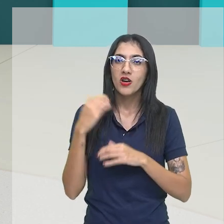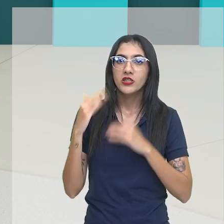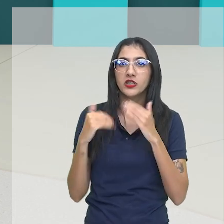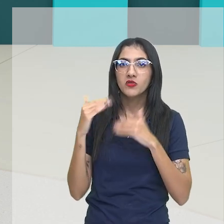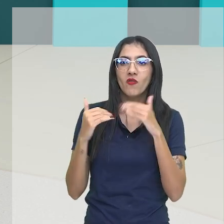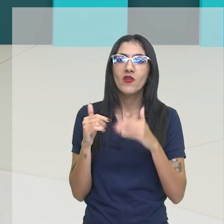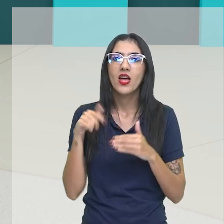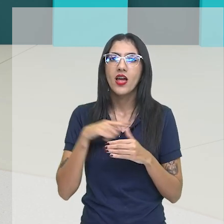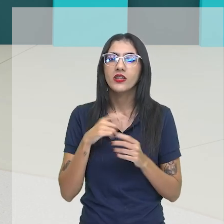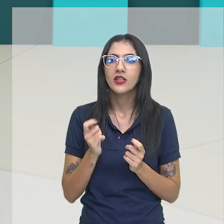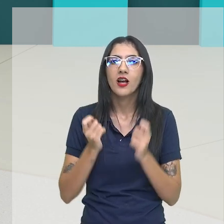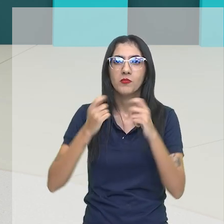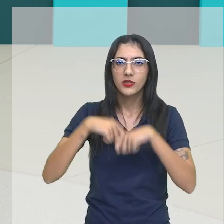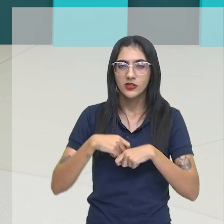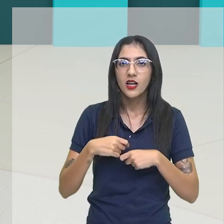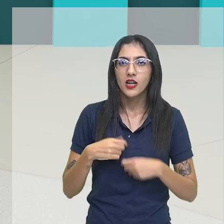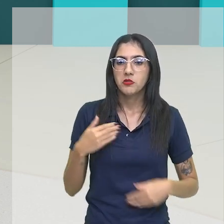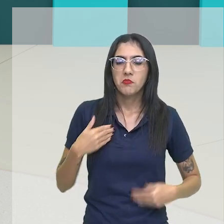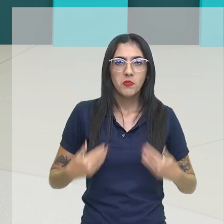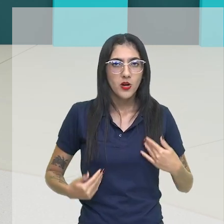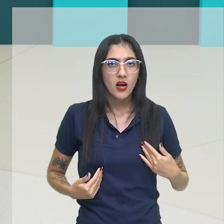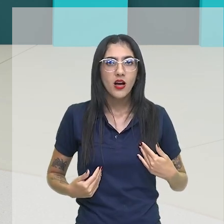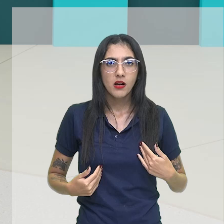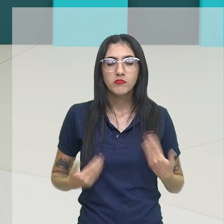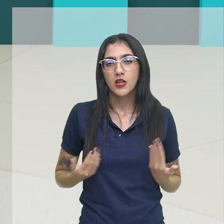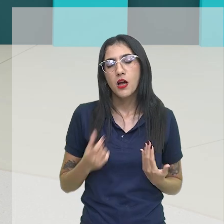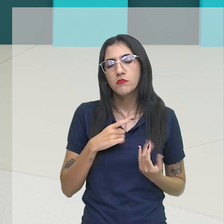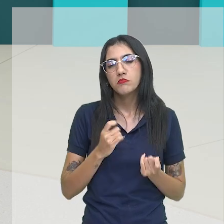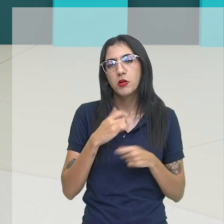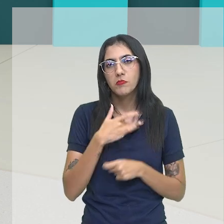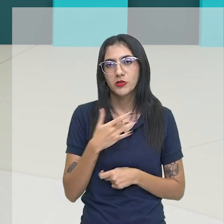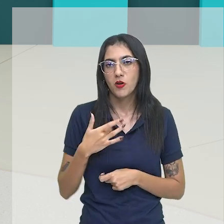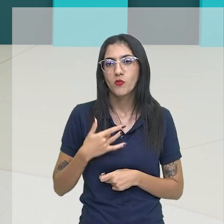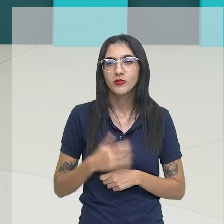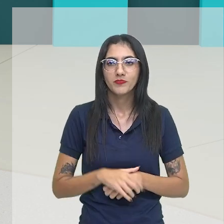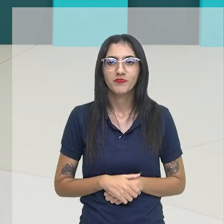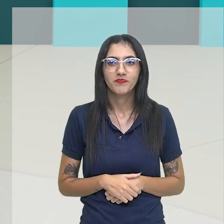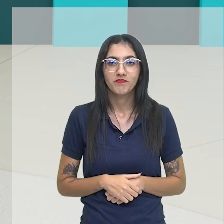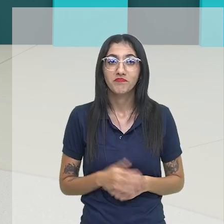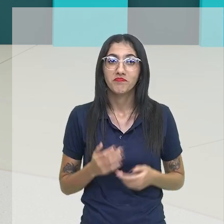as capacidades físicas do nosso corpo e assim mantenha a nossa saúde.